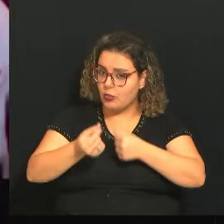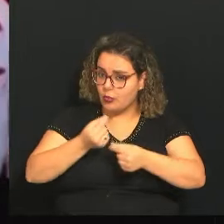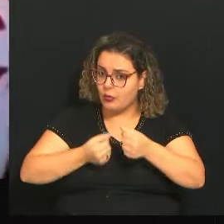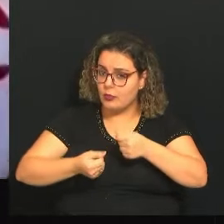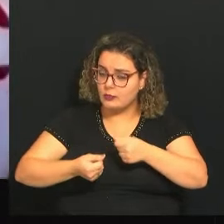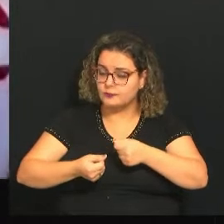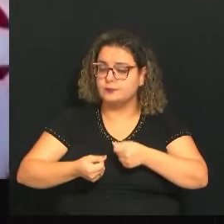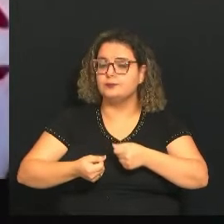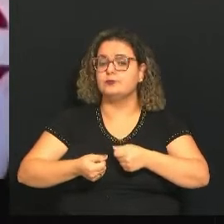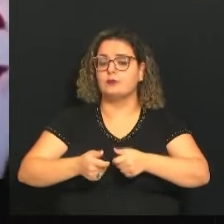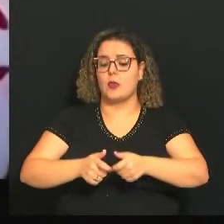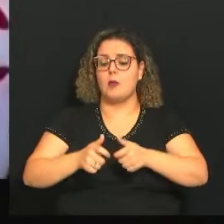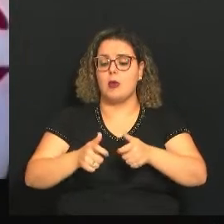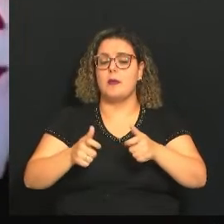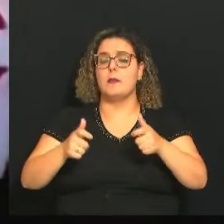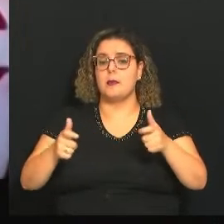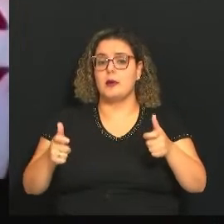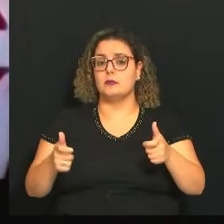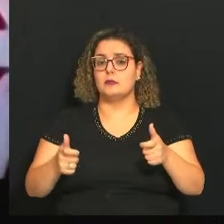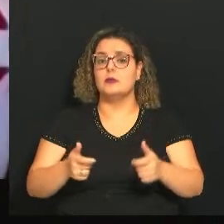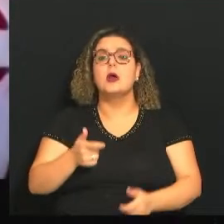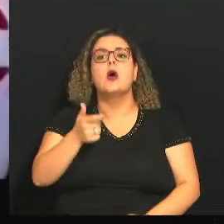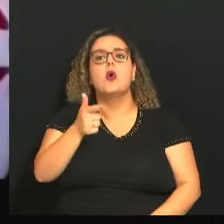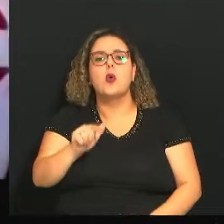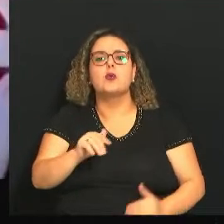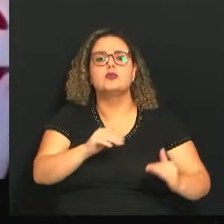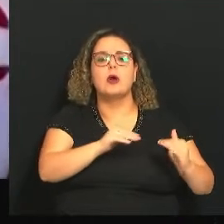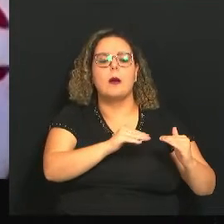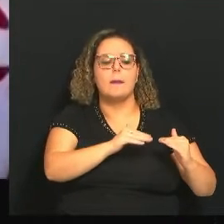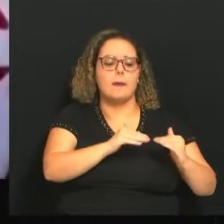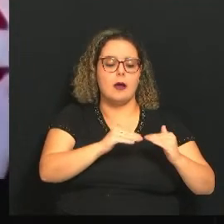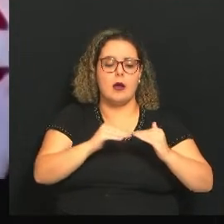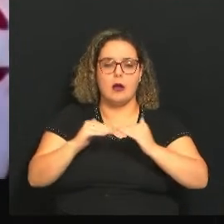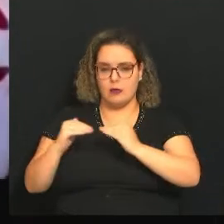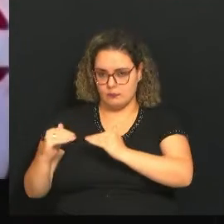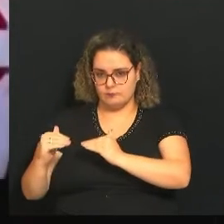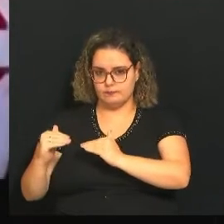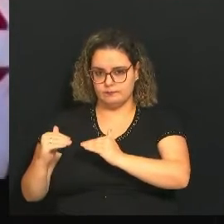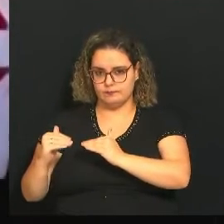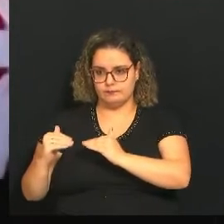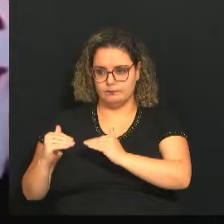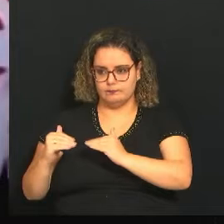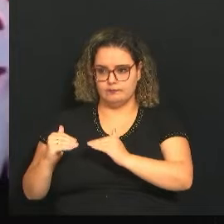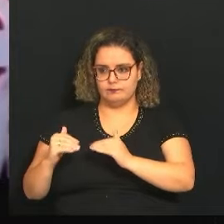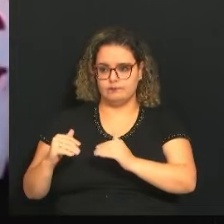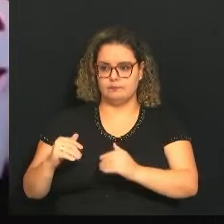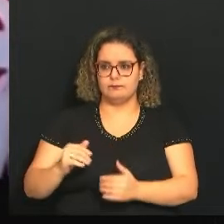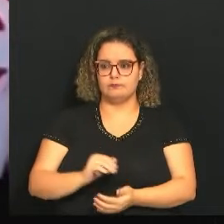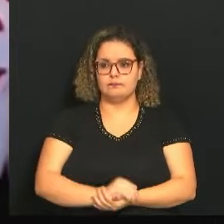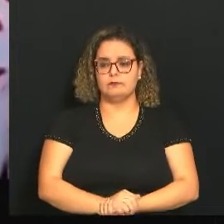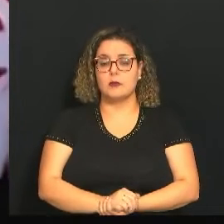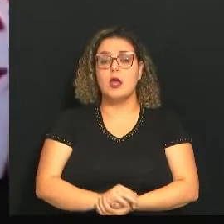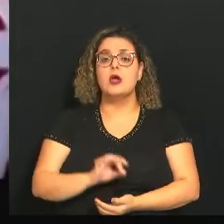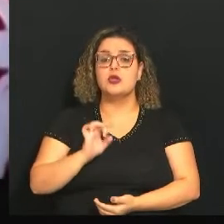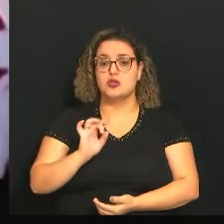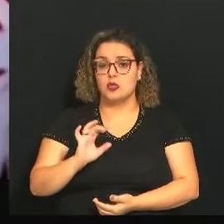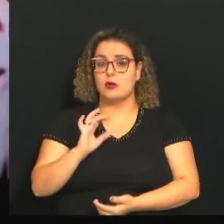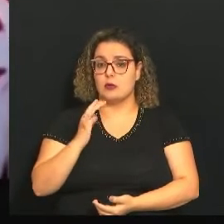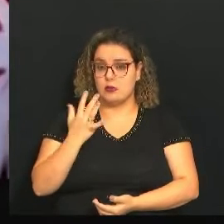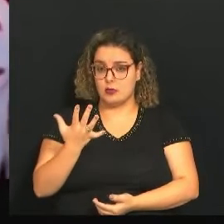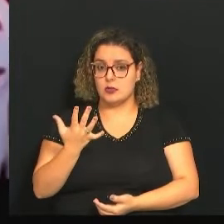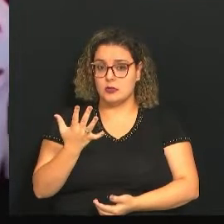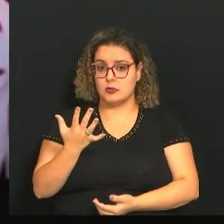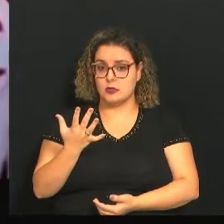tem, ele, para ser mantido, a gente, até porque esse potencial só existe em